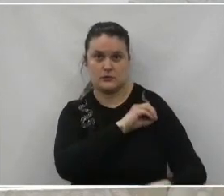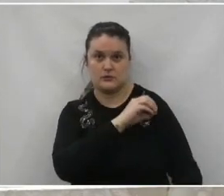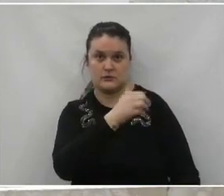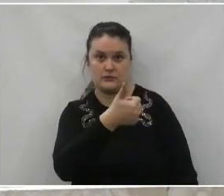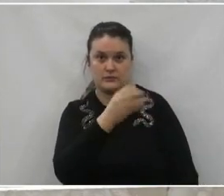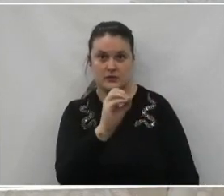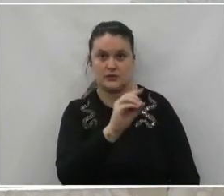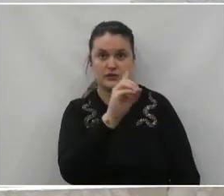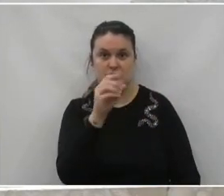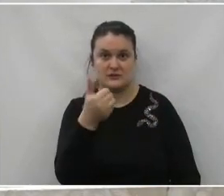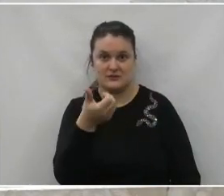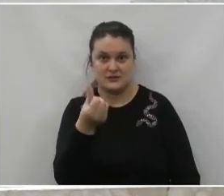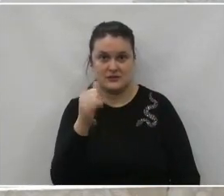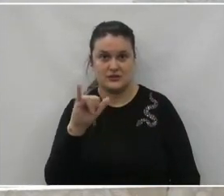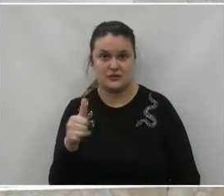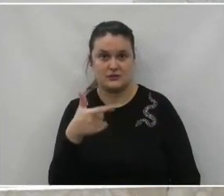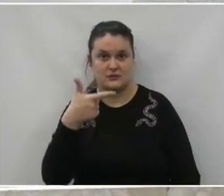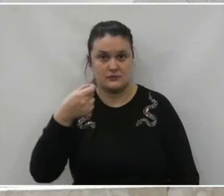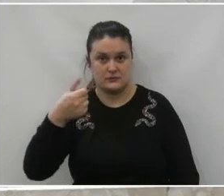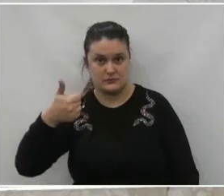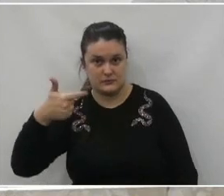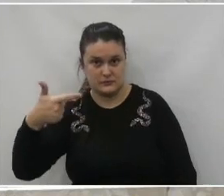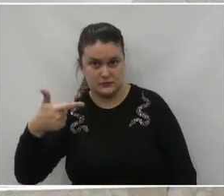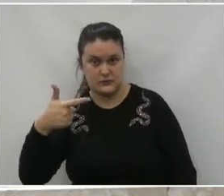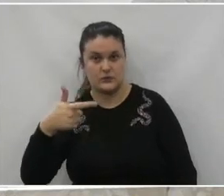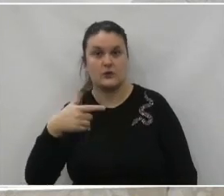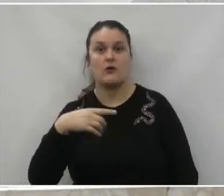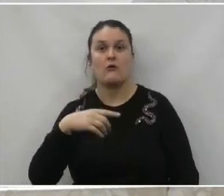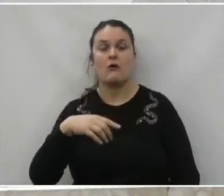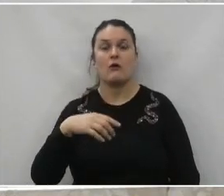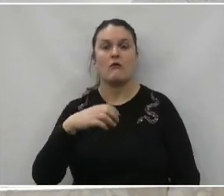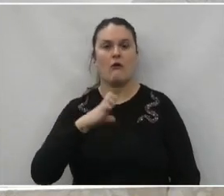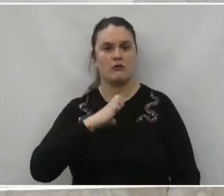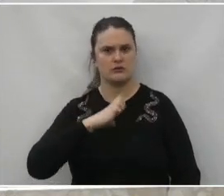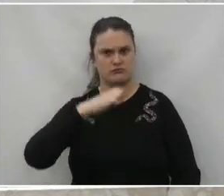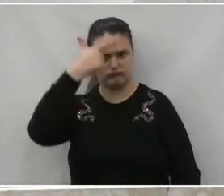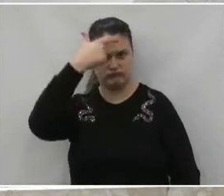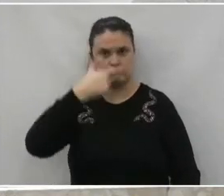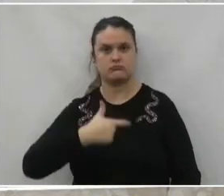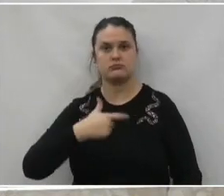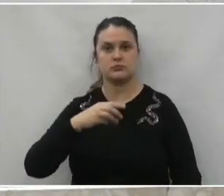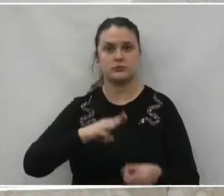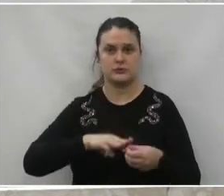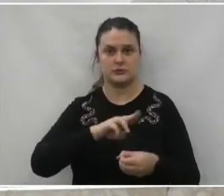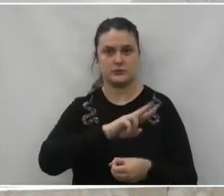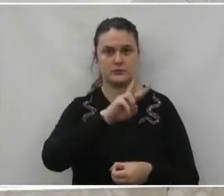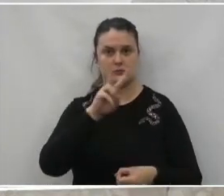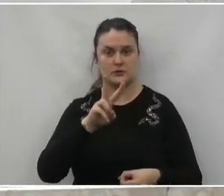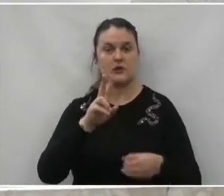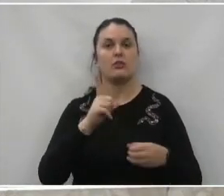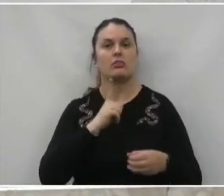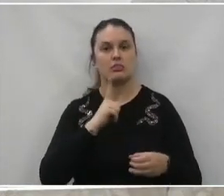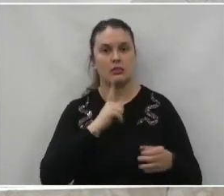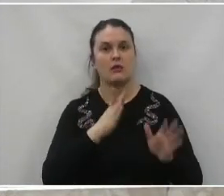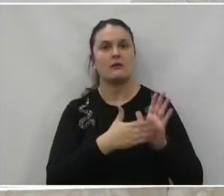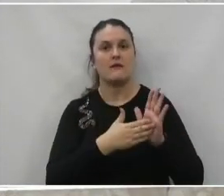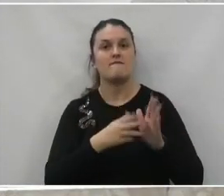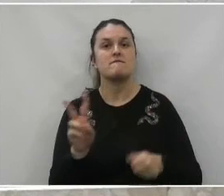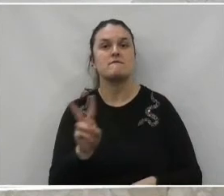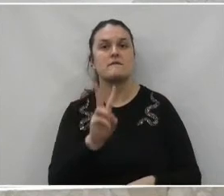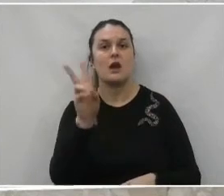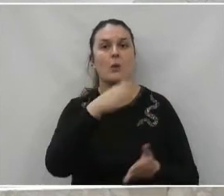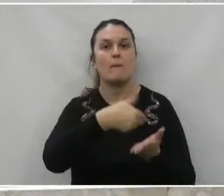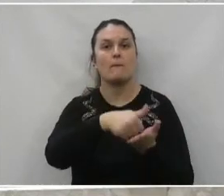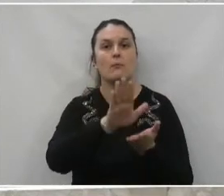de 16 de janeiro de 2012, Código de Posturas do município de União da Vitória, fica estabelecido que o valor da